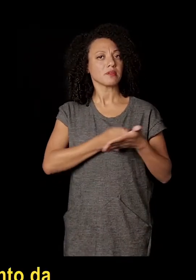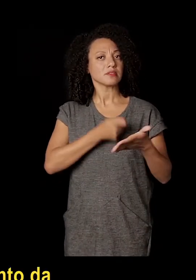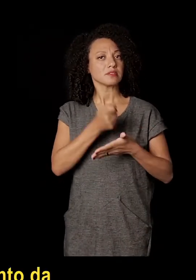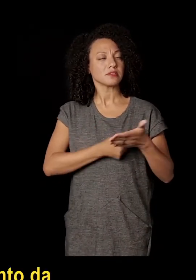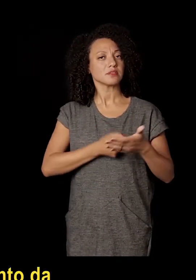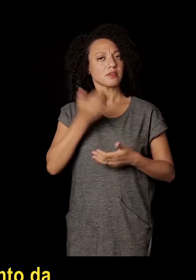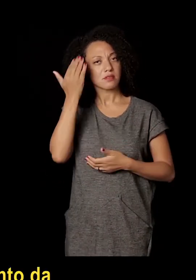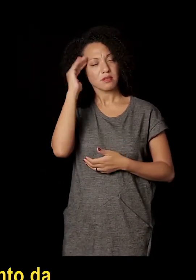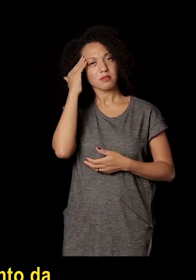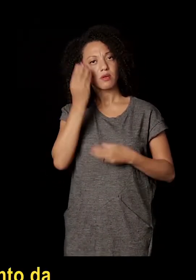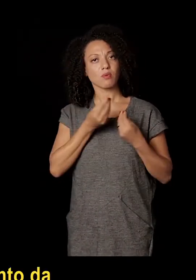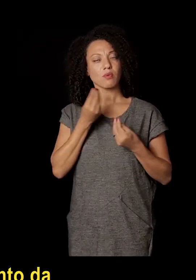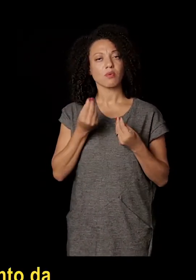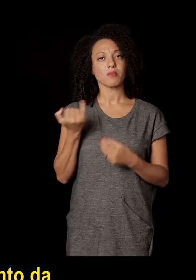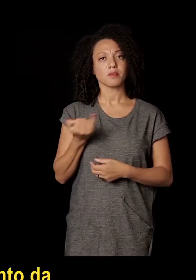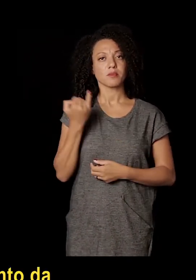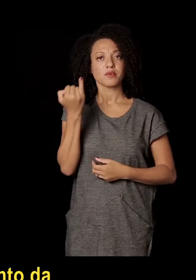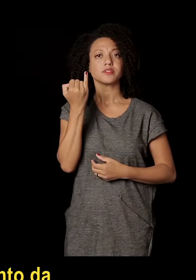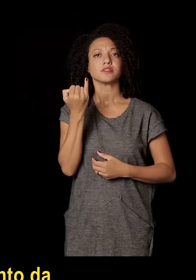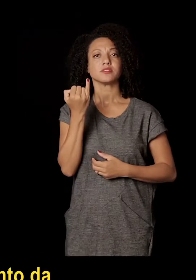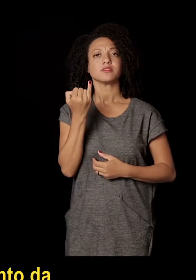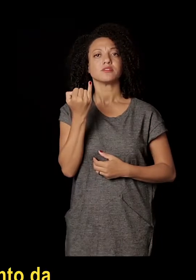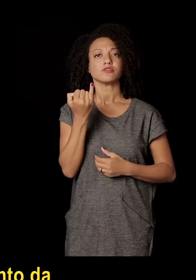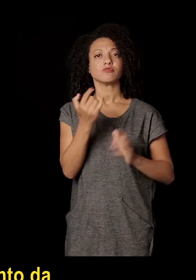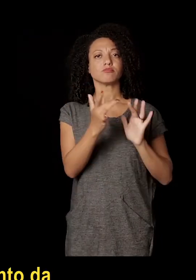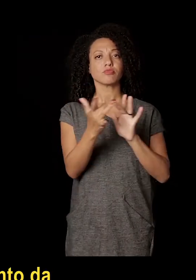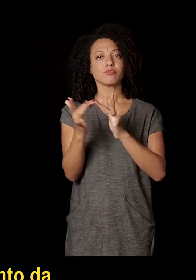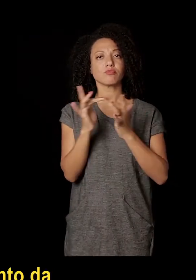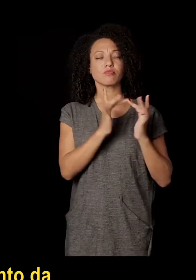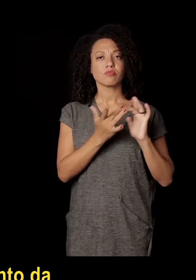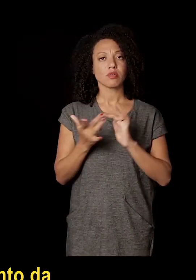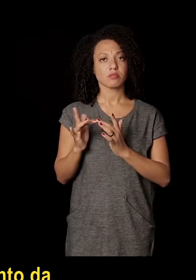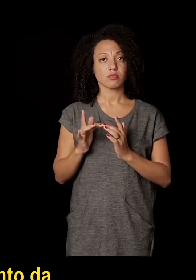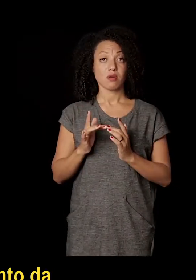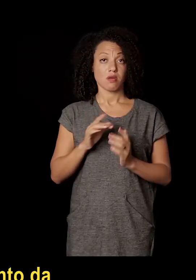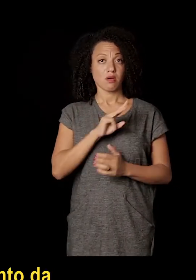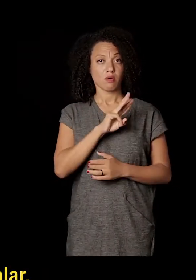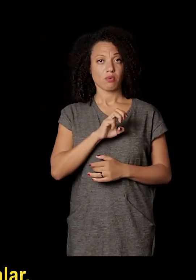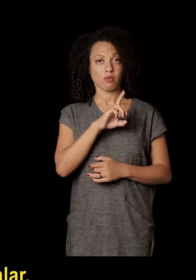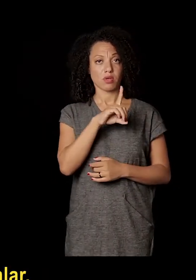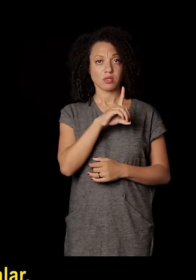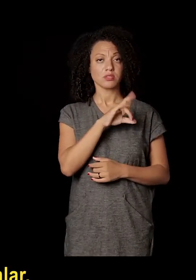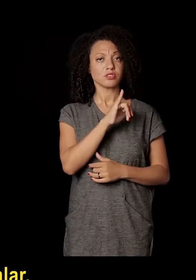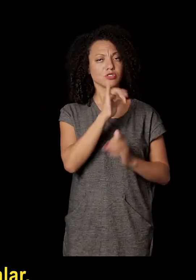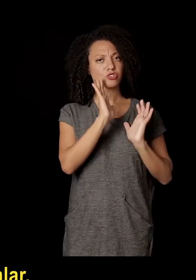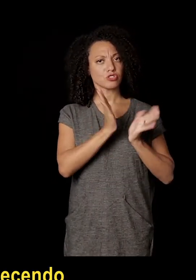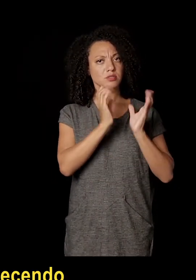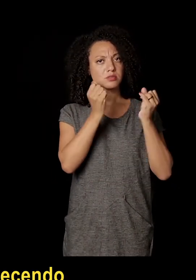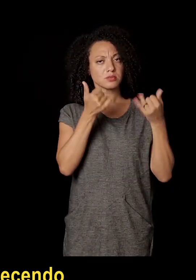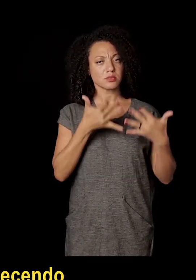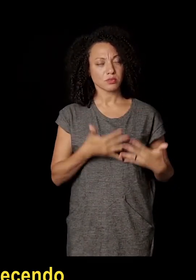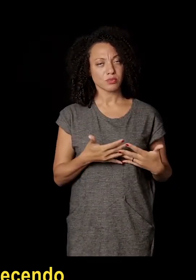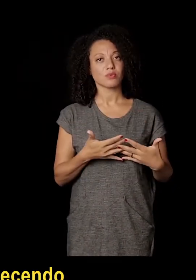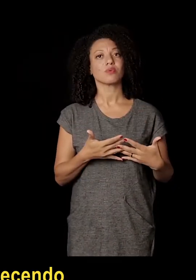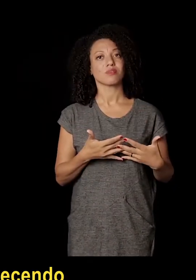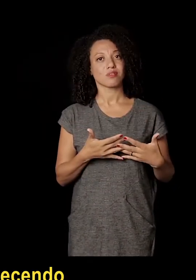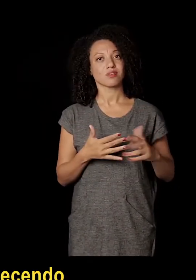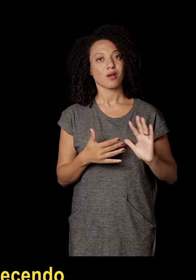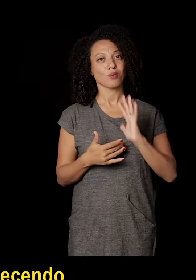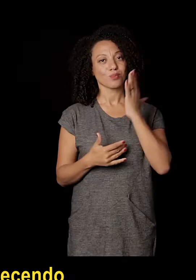da militância para o entendimento da importância da criação das redes, que a Wendy acabou de falar, que isso